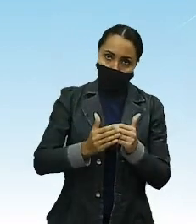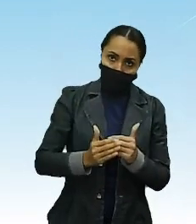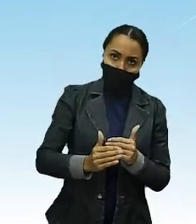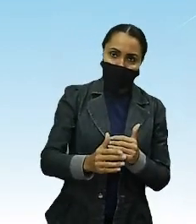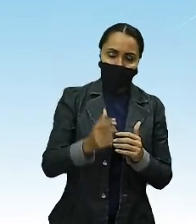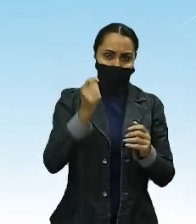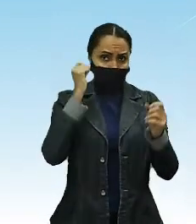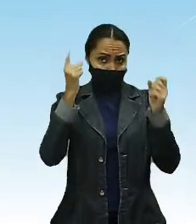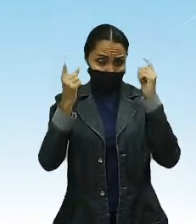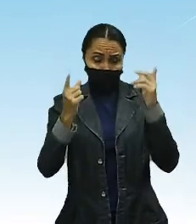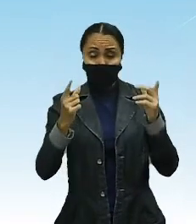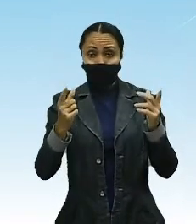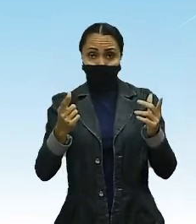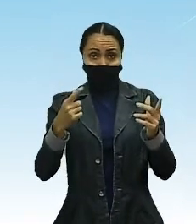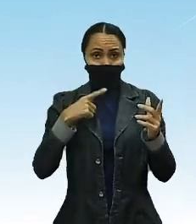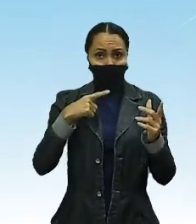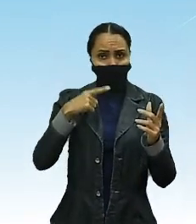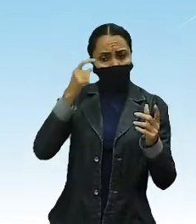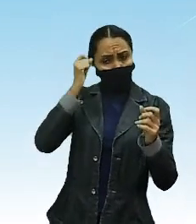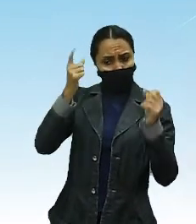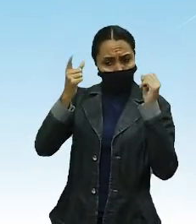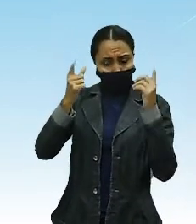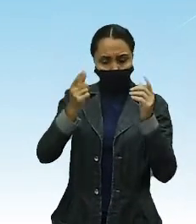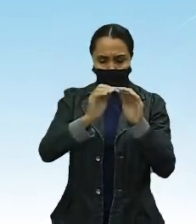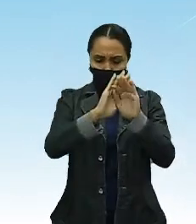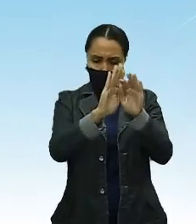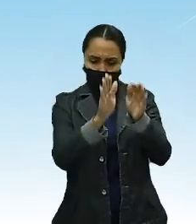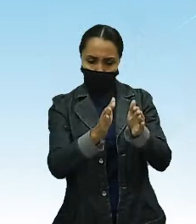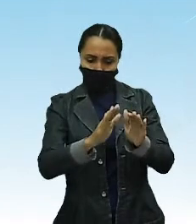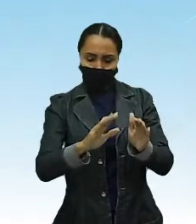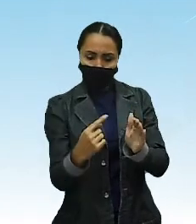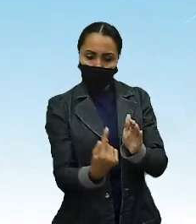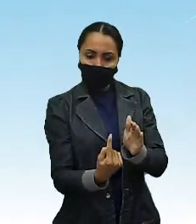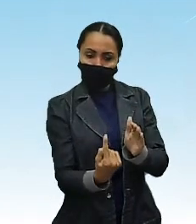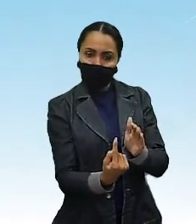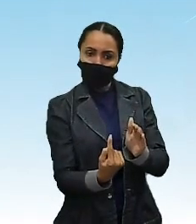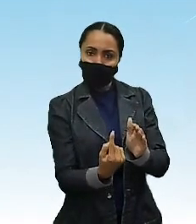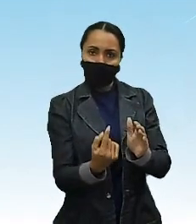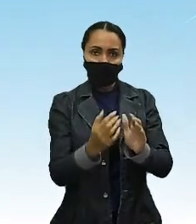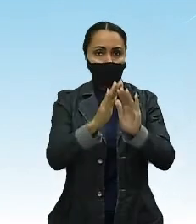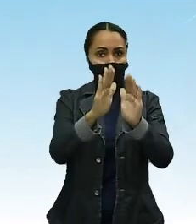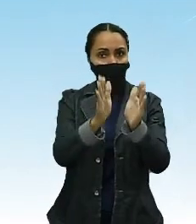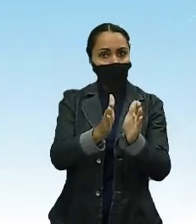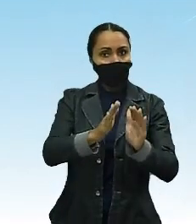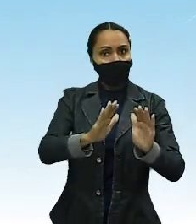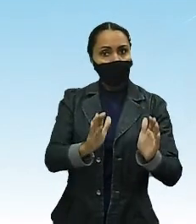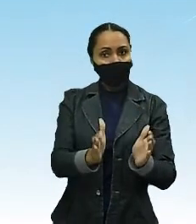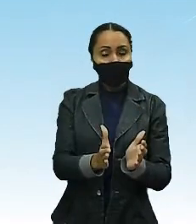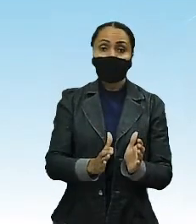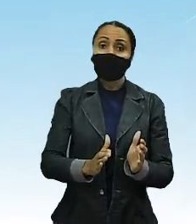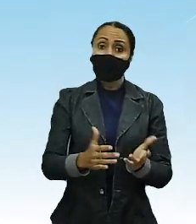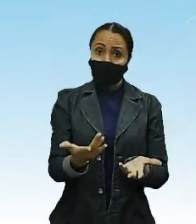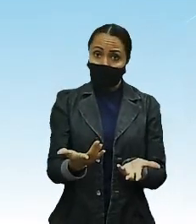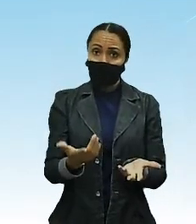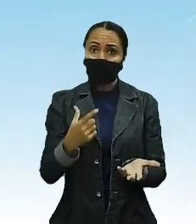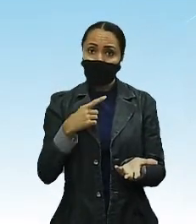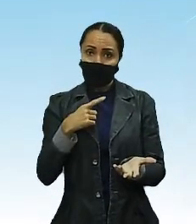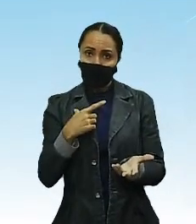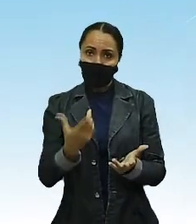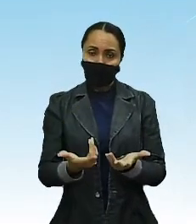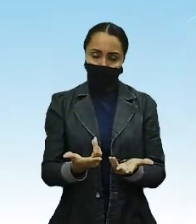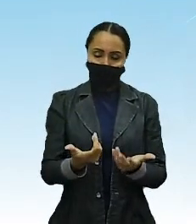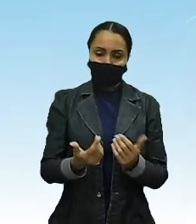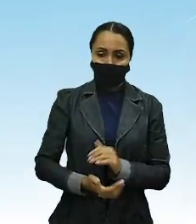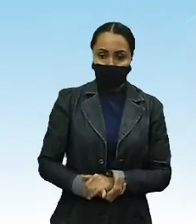da ideia que ele tem bidimensional, como é que esse vaso vai ser, quantas curvas o vaso vai ter, o cara vai moldando lá,